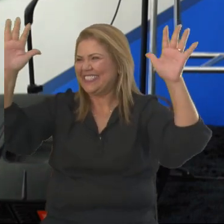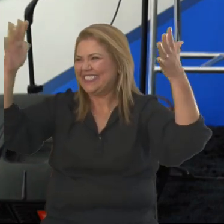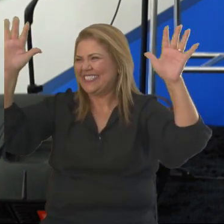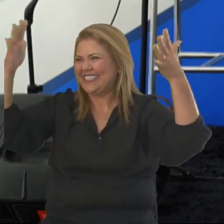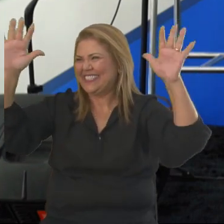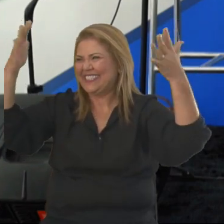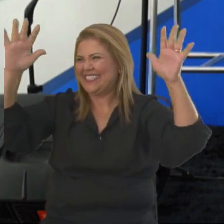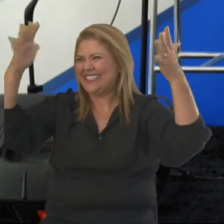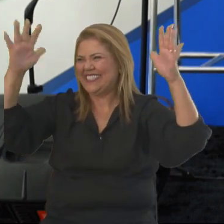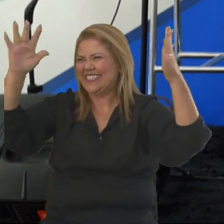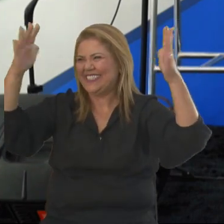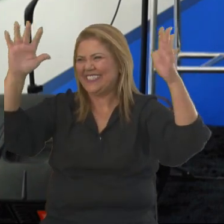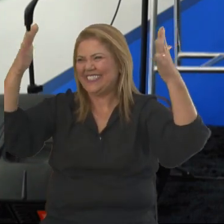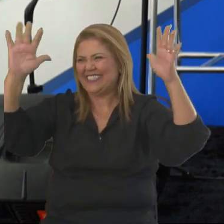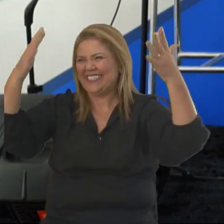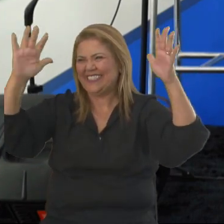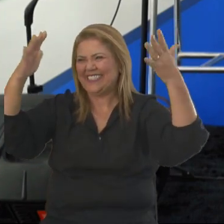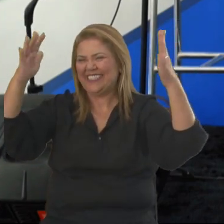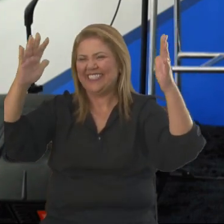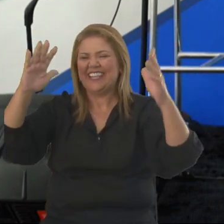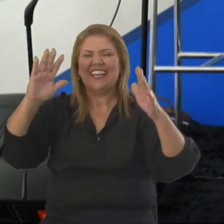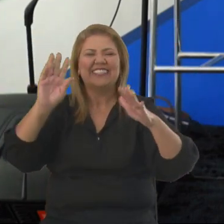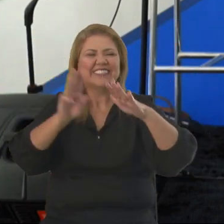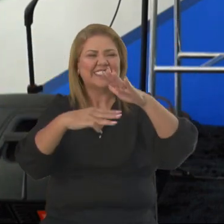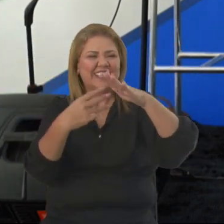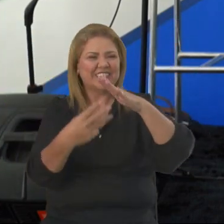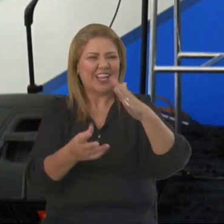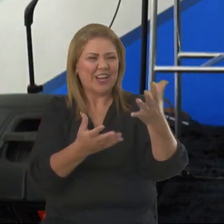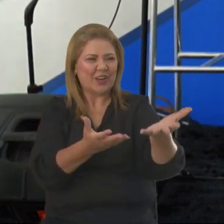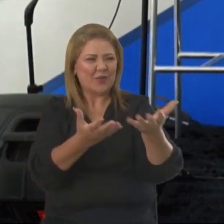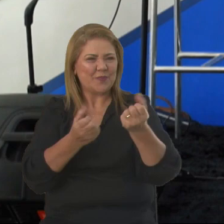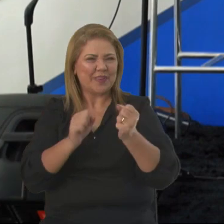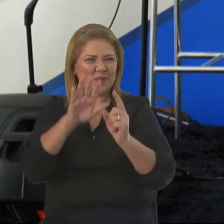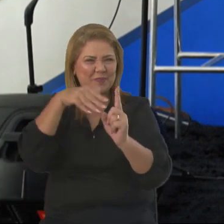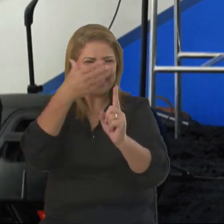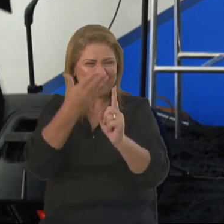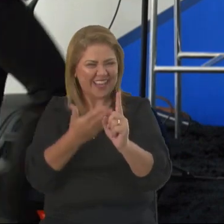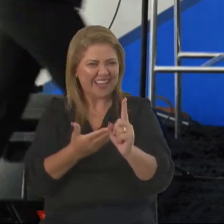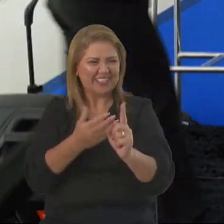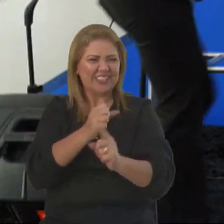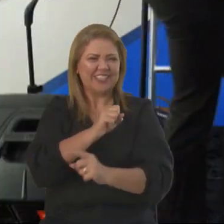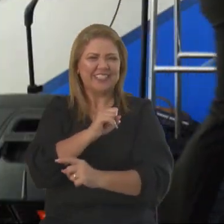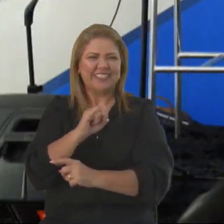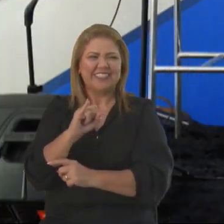Para receber a homenagem, a estagiária Silvia Carolina Sampaio Lima.